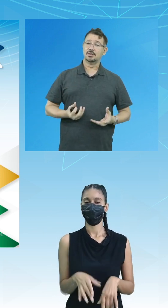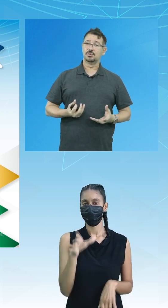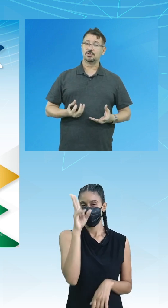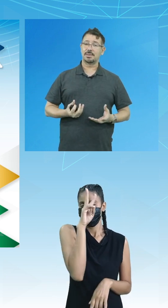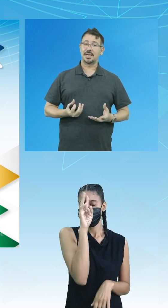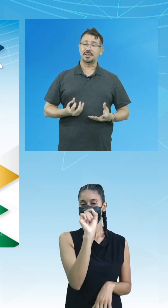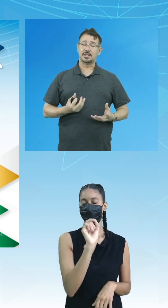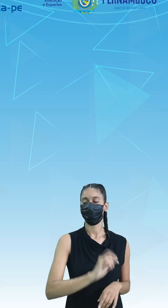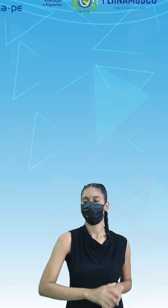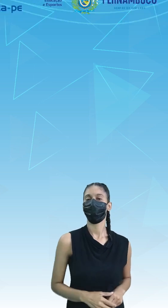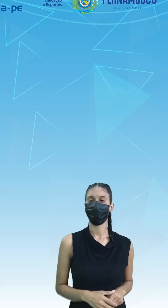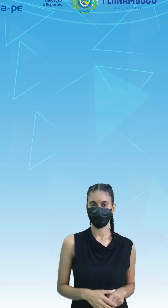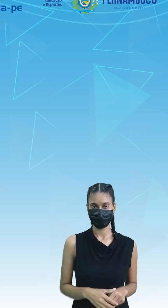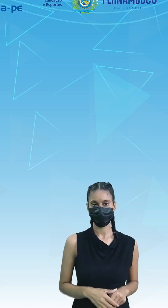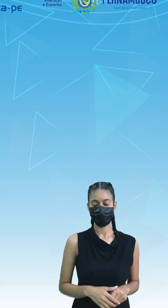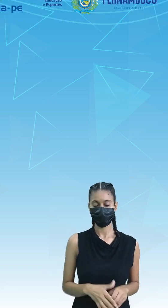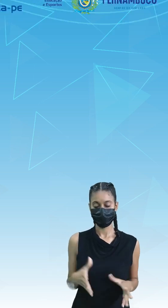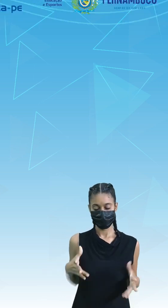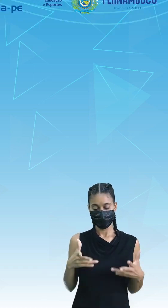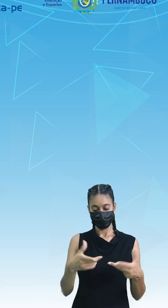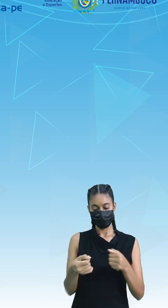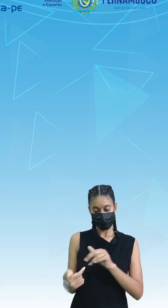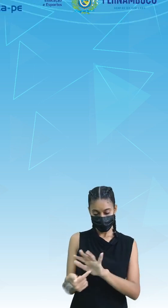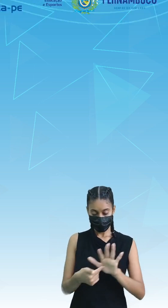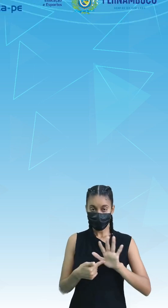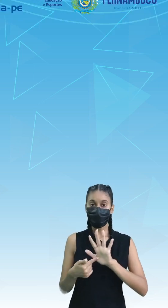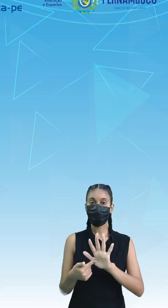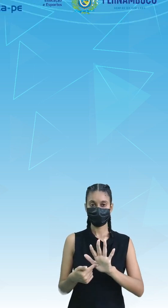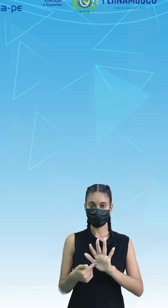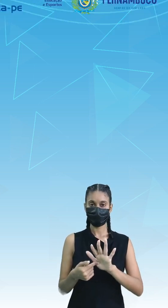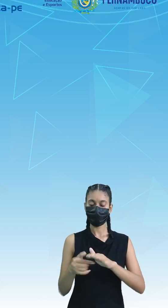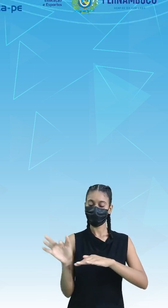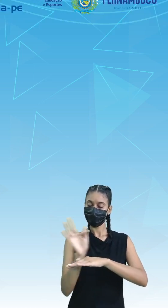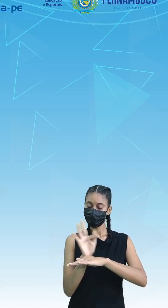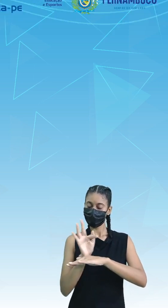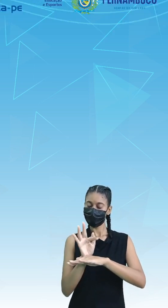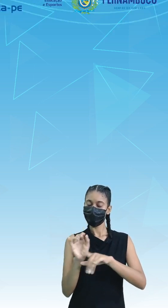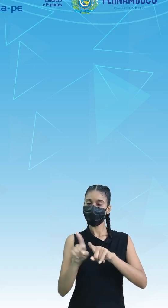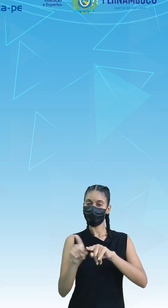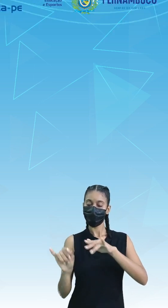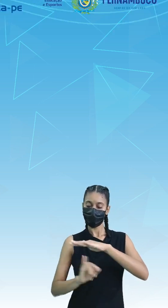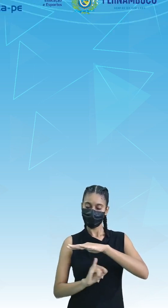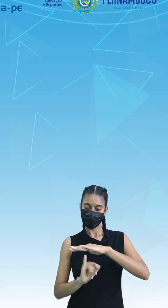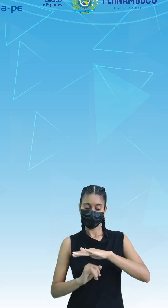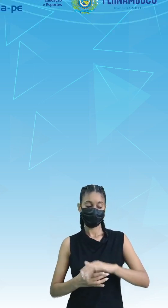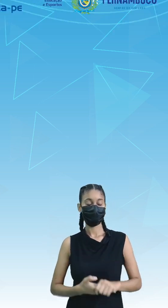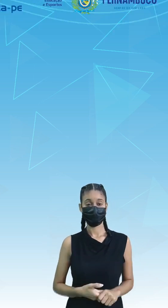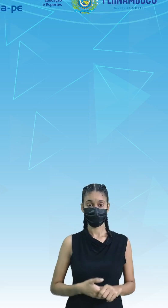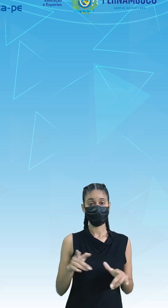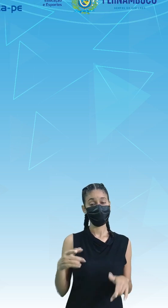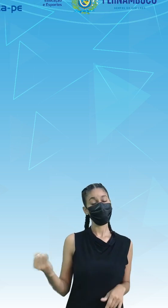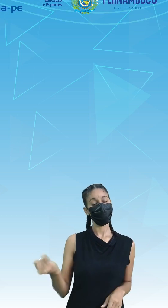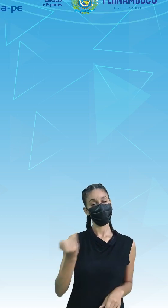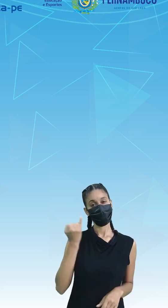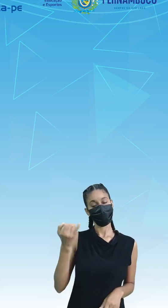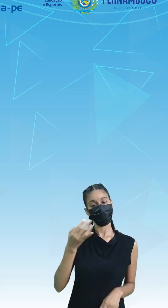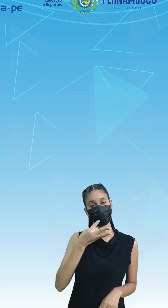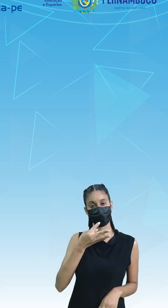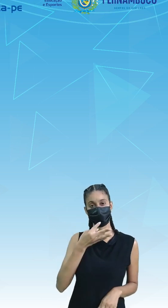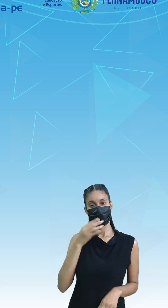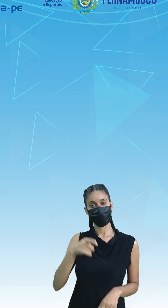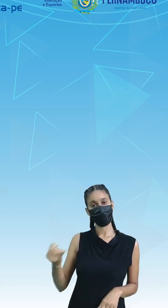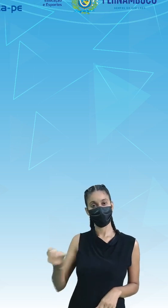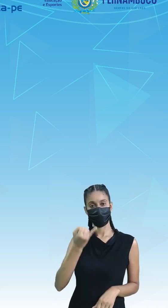lembrar justamente que tudo isso transmite formalidade, informalidade. Então é importante conhecer,